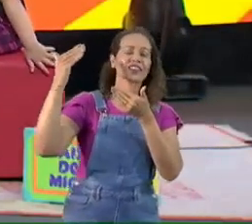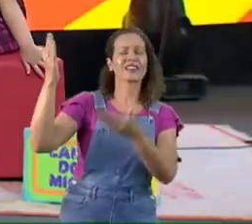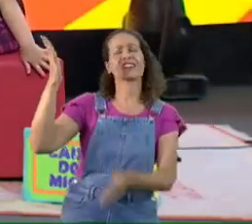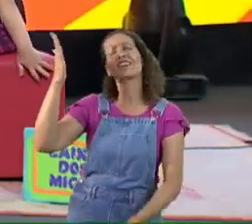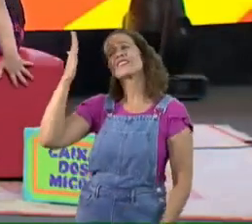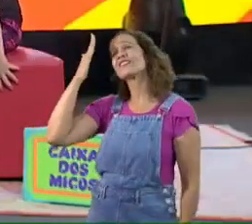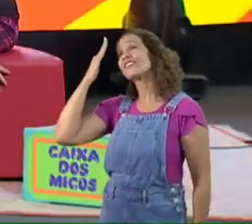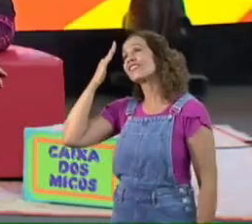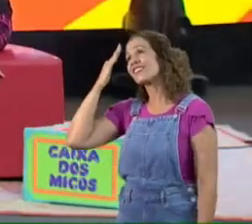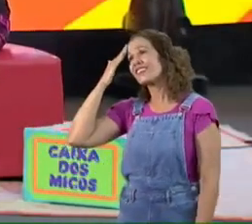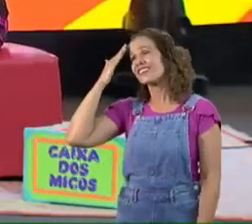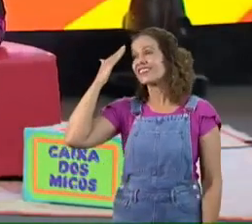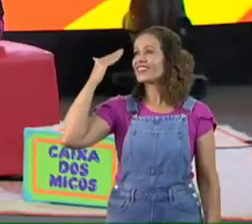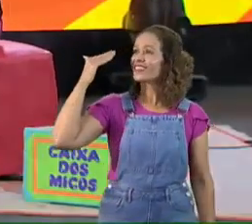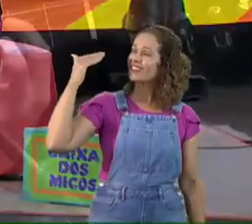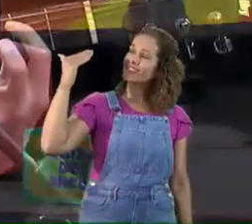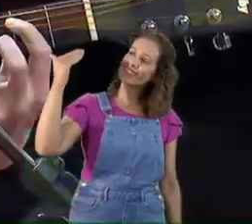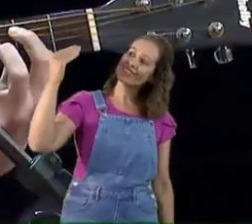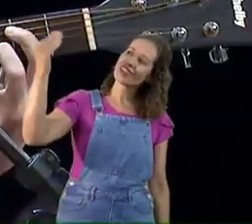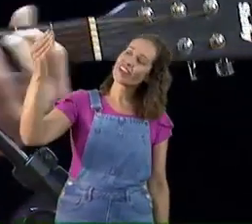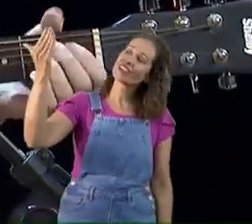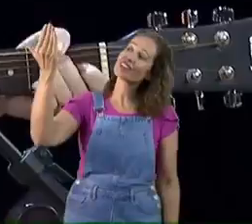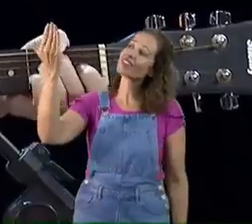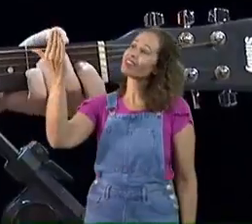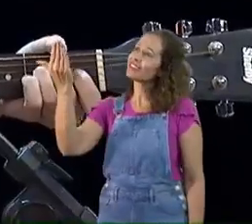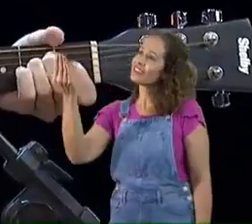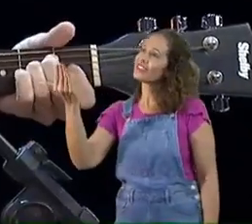te agradeço.